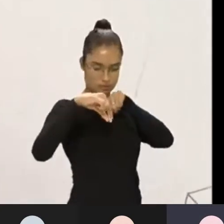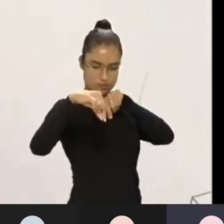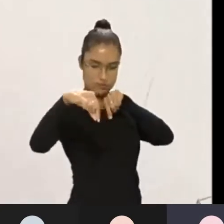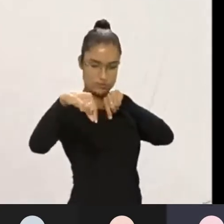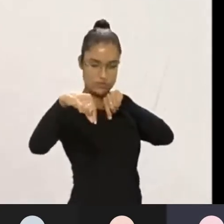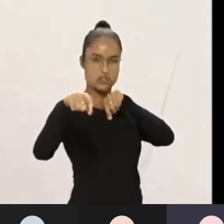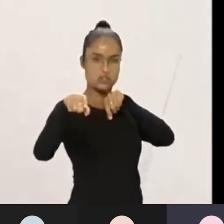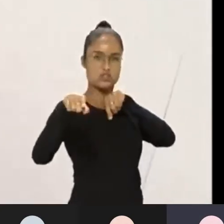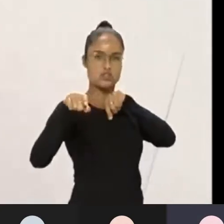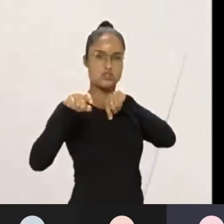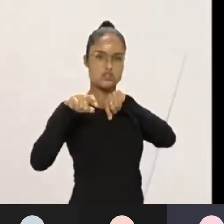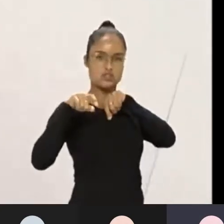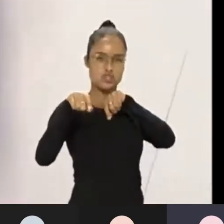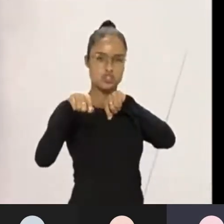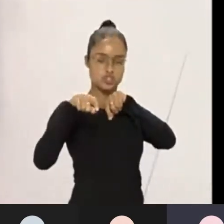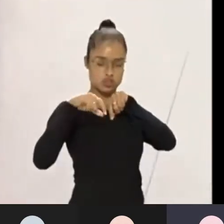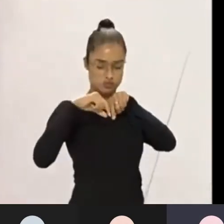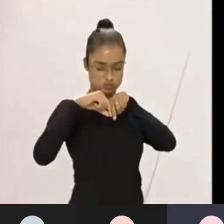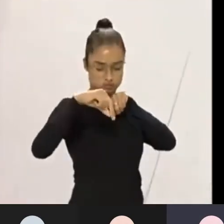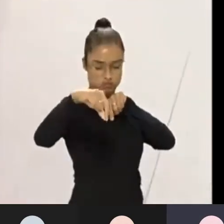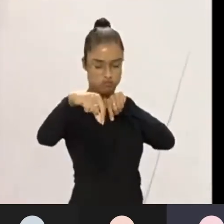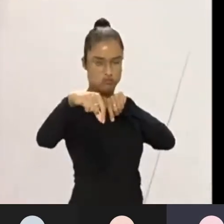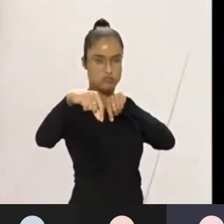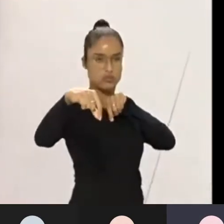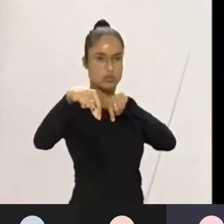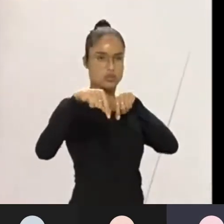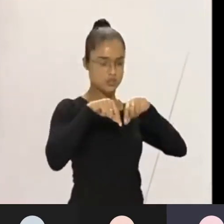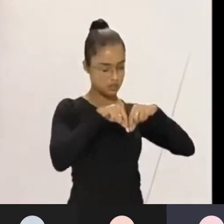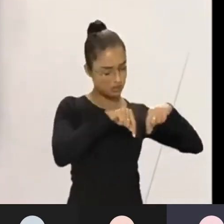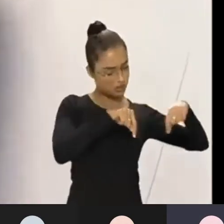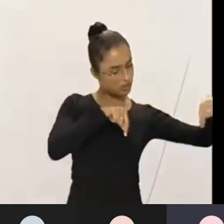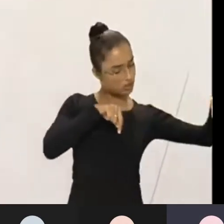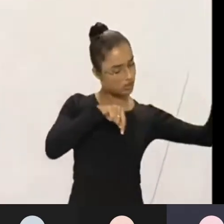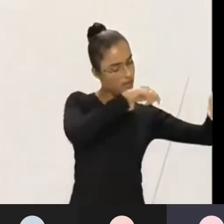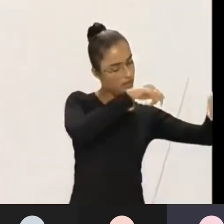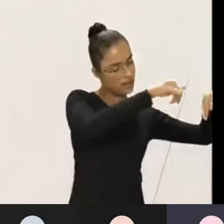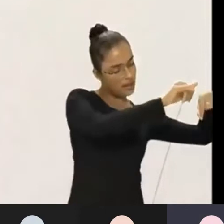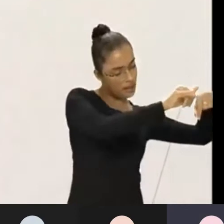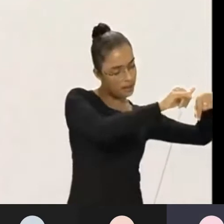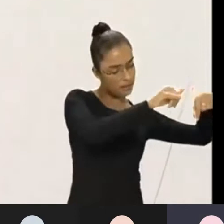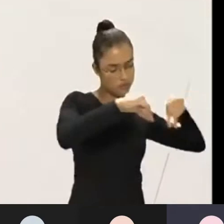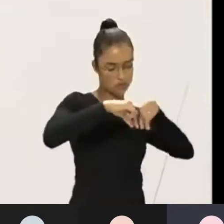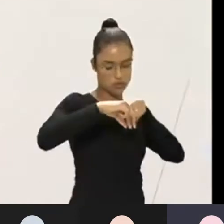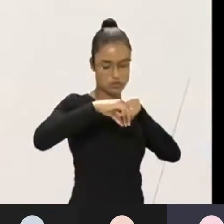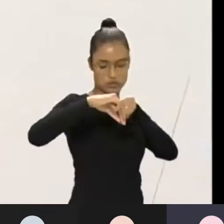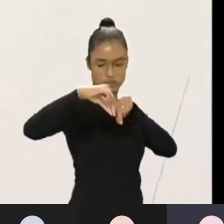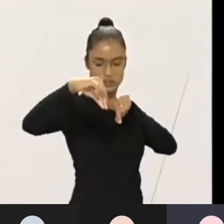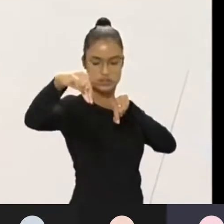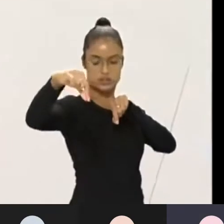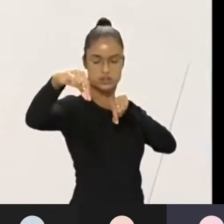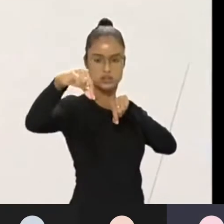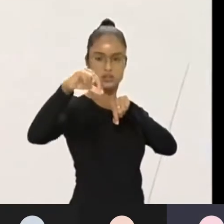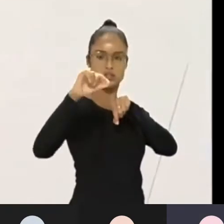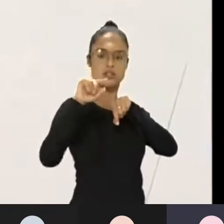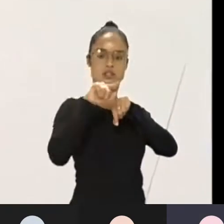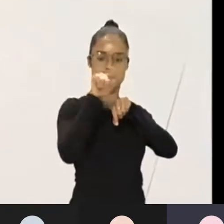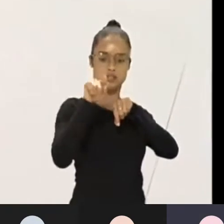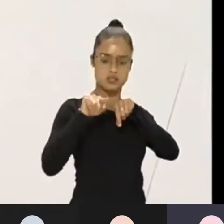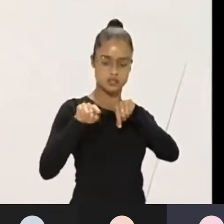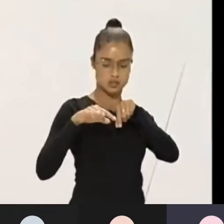aqui é como se fosse o eixo Y, e aqui é como se fosse o eixo Z, referência, comprimento, largura e